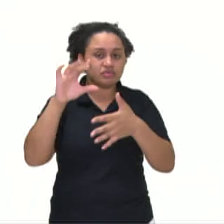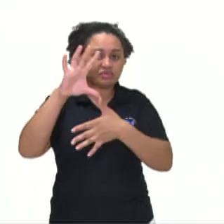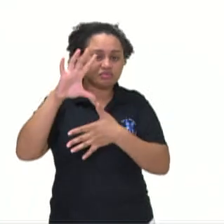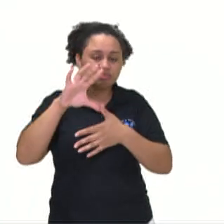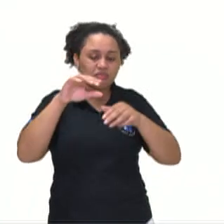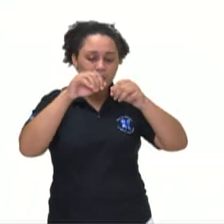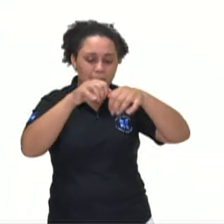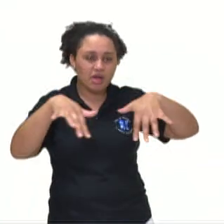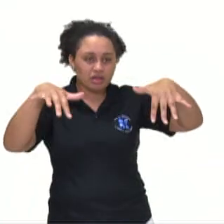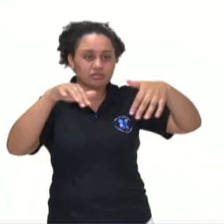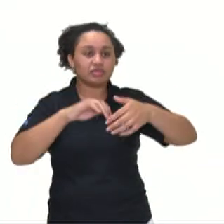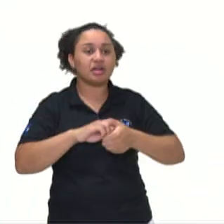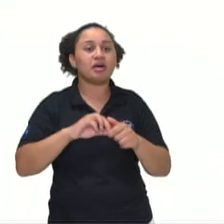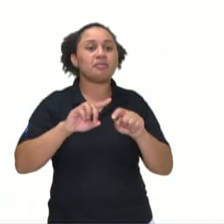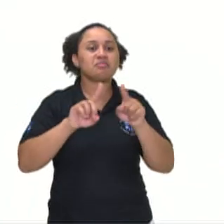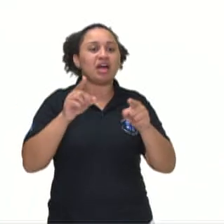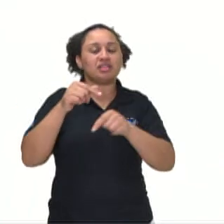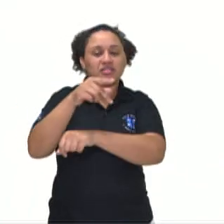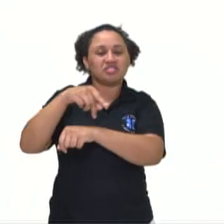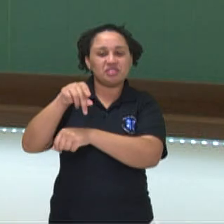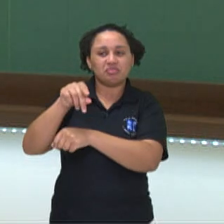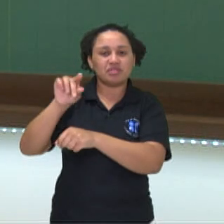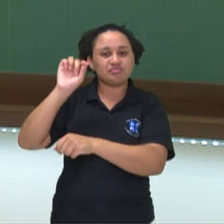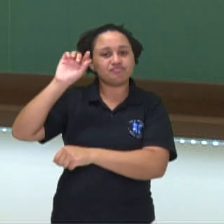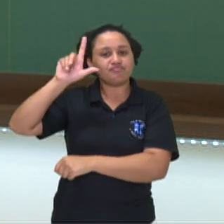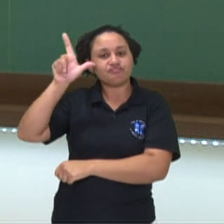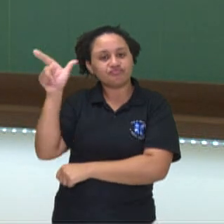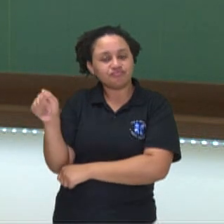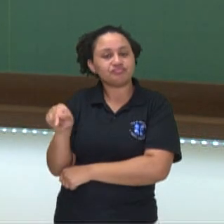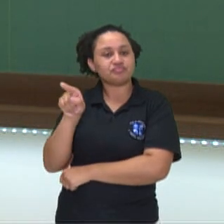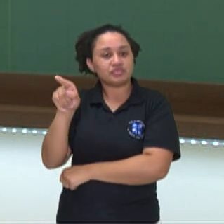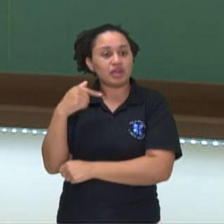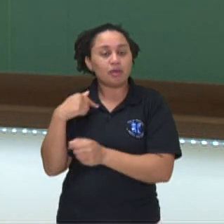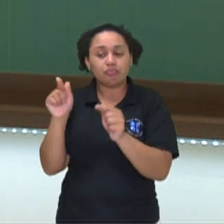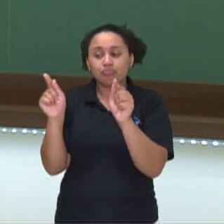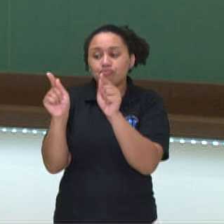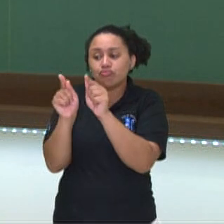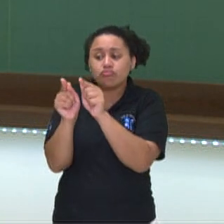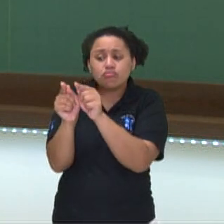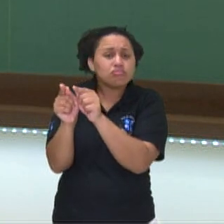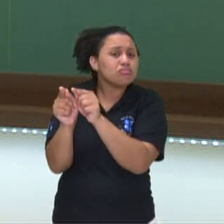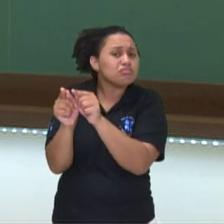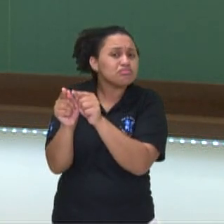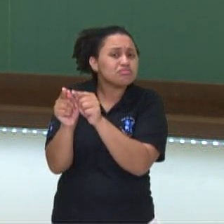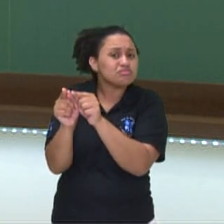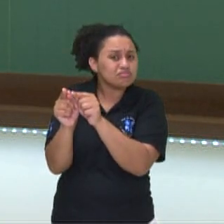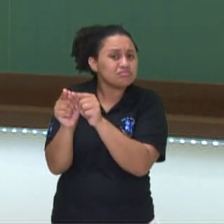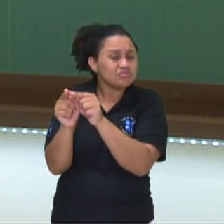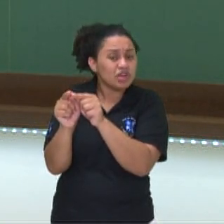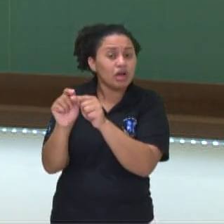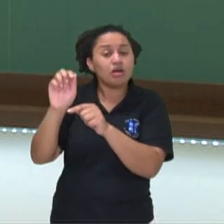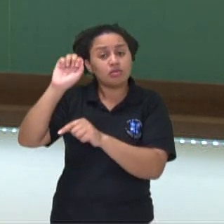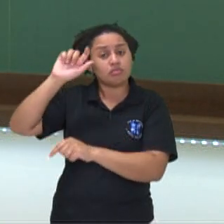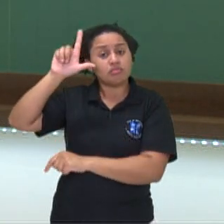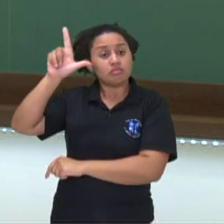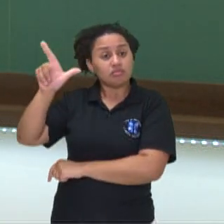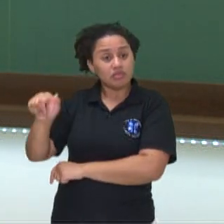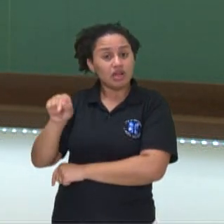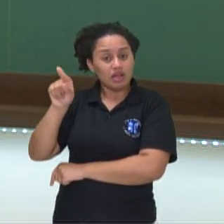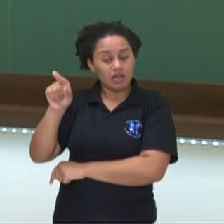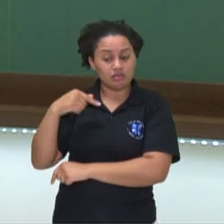cartográfica. Já, ó, países do continente africano, ó, observe o tamanho deles. Por mais que o continente africano